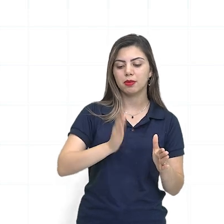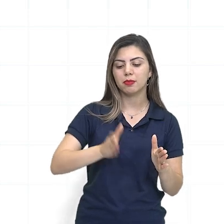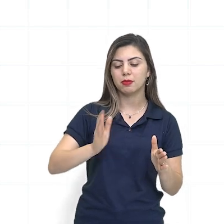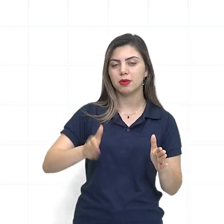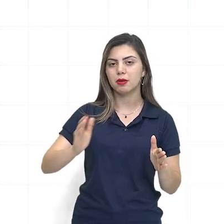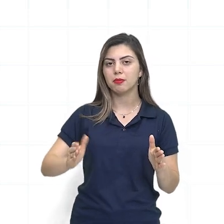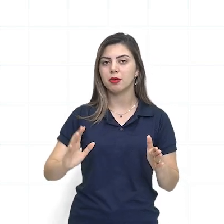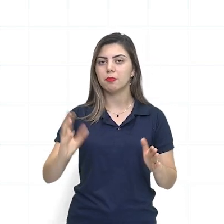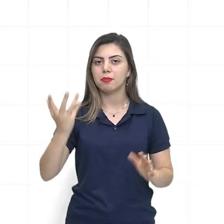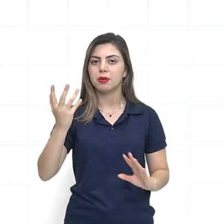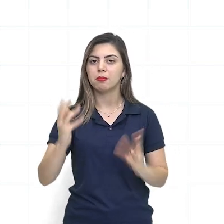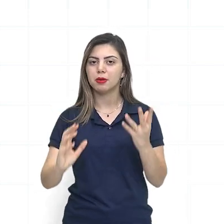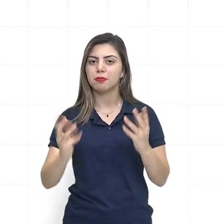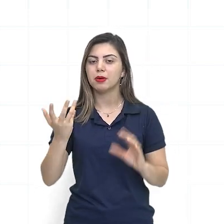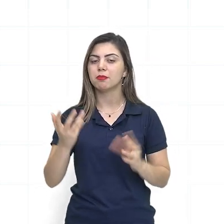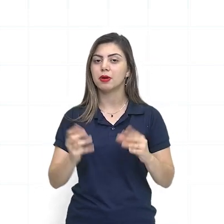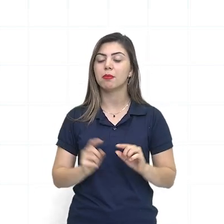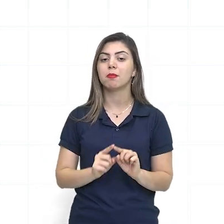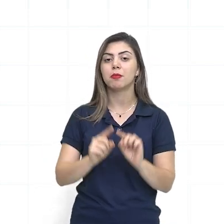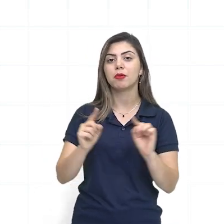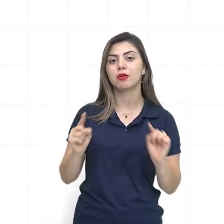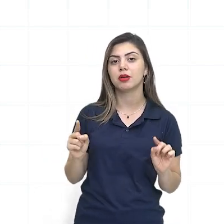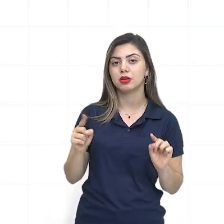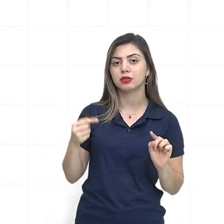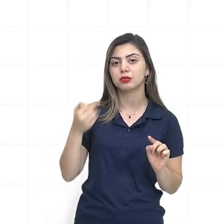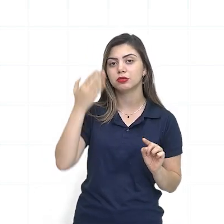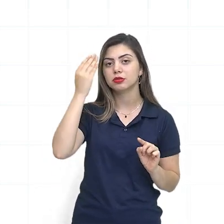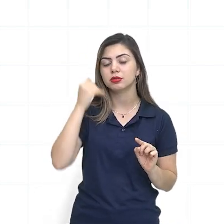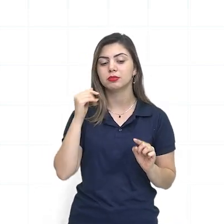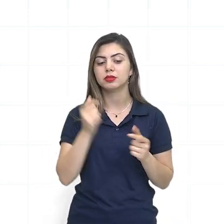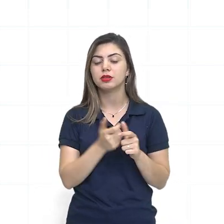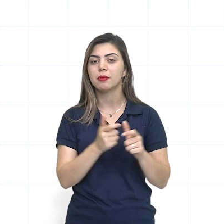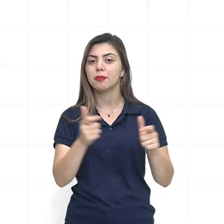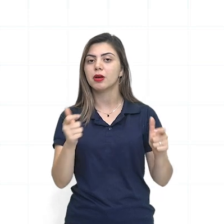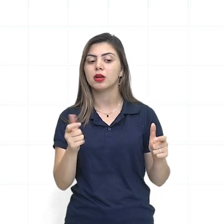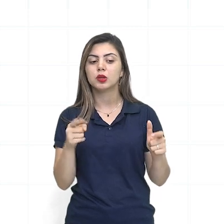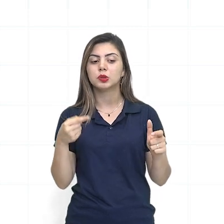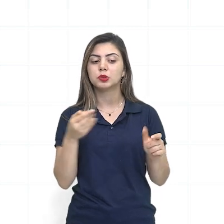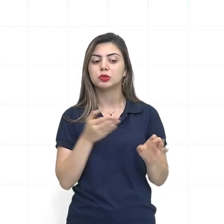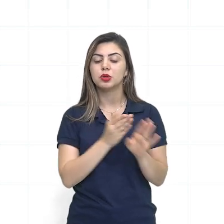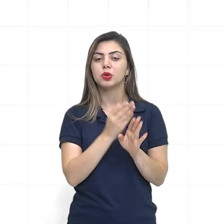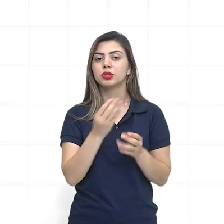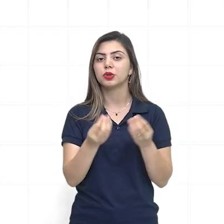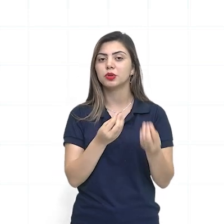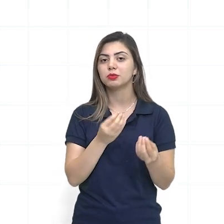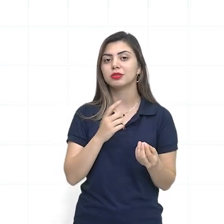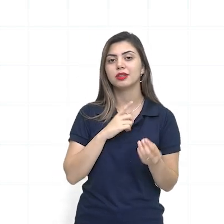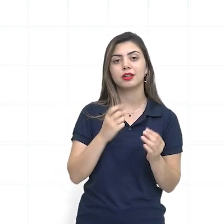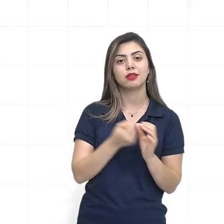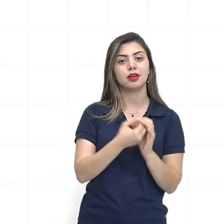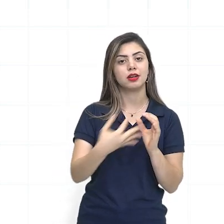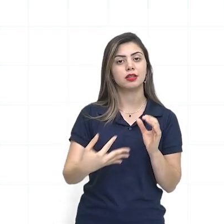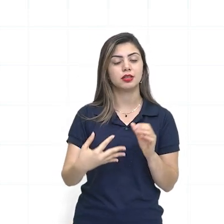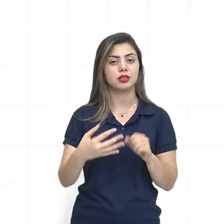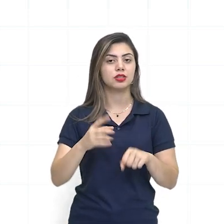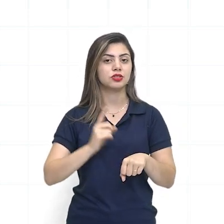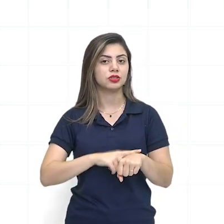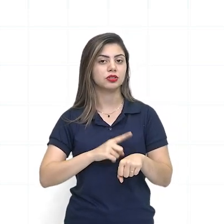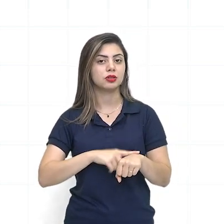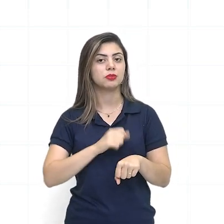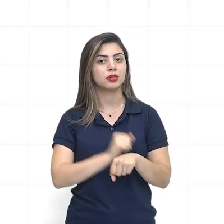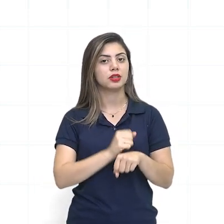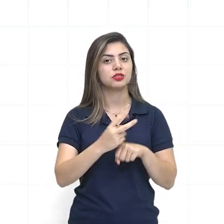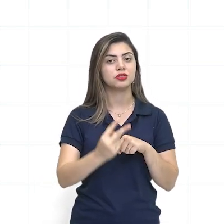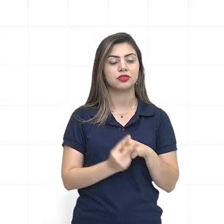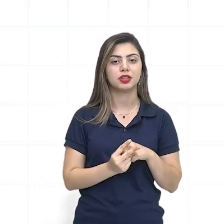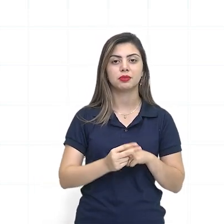né? Mas, na sua grande maioria, ele estará caracterizado por um advérbio de tempo, que vai dar essa ideia